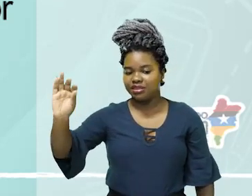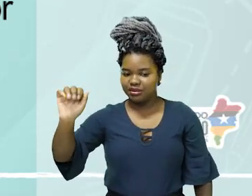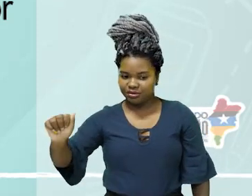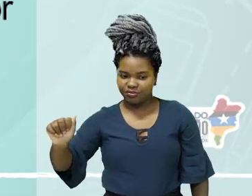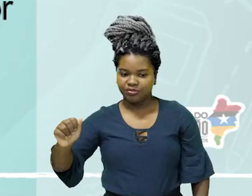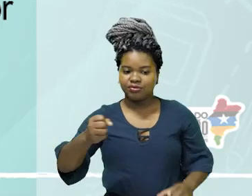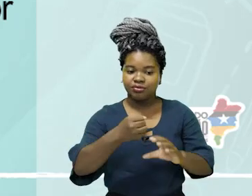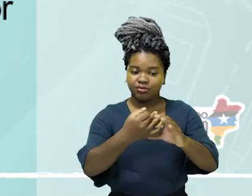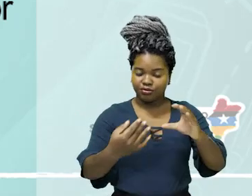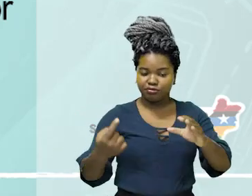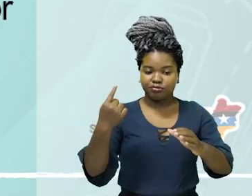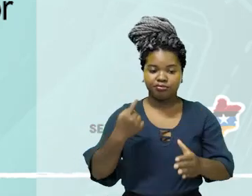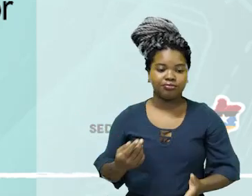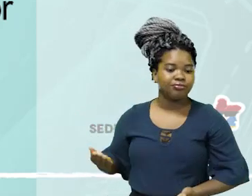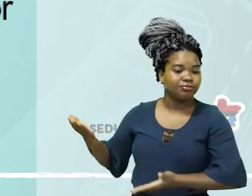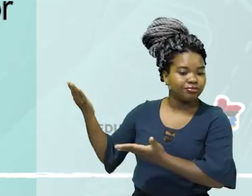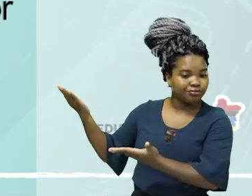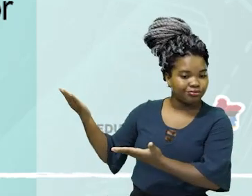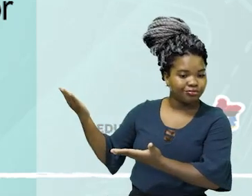são eucariontes,